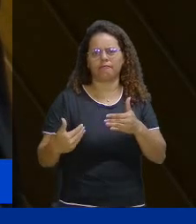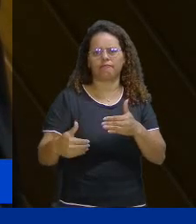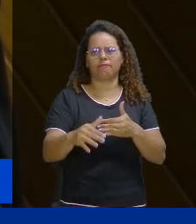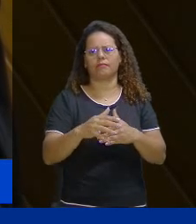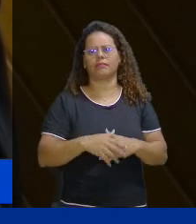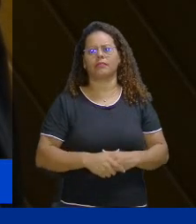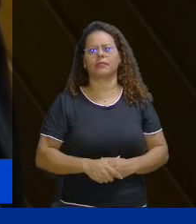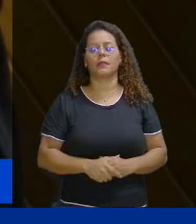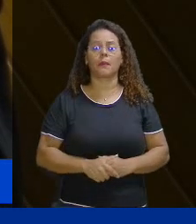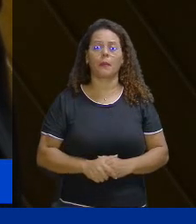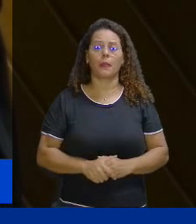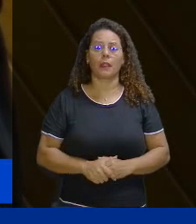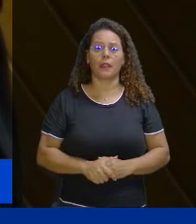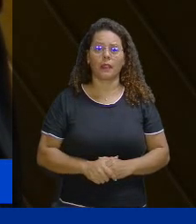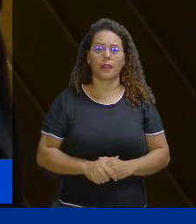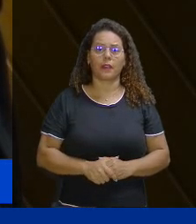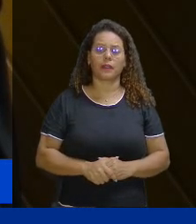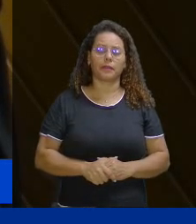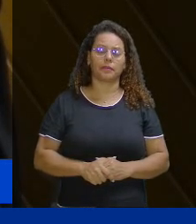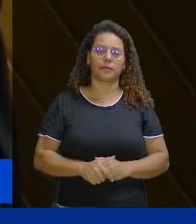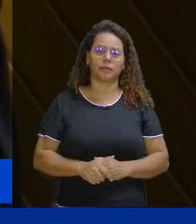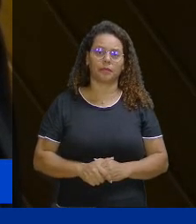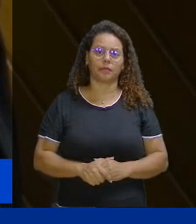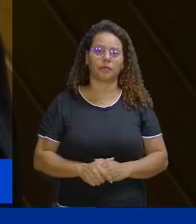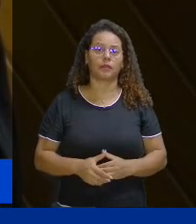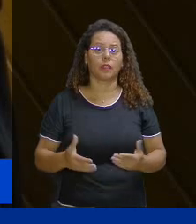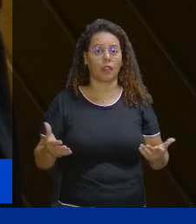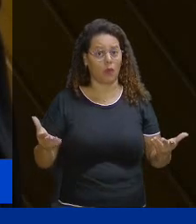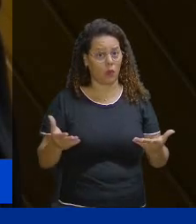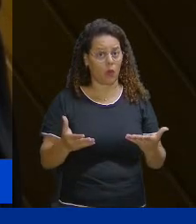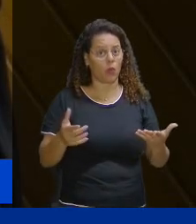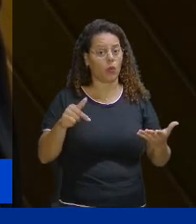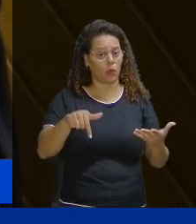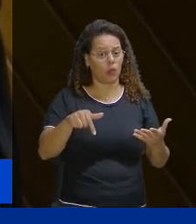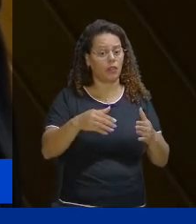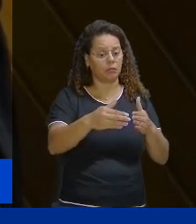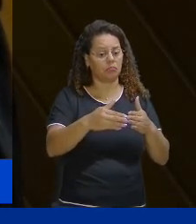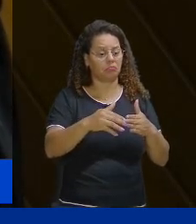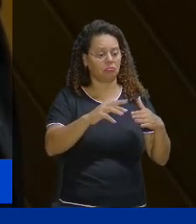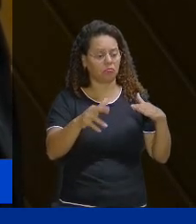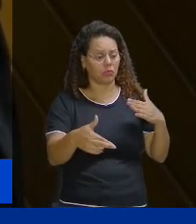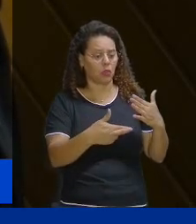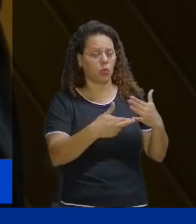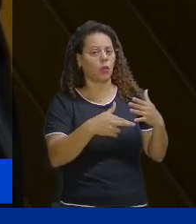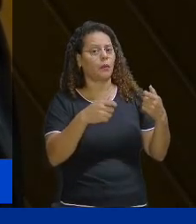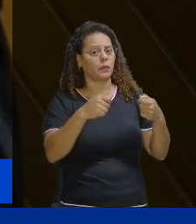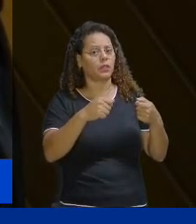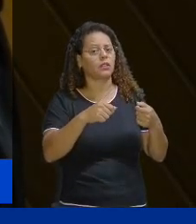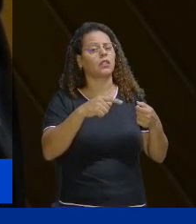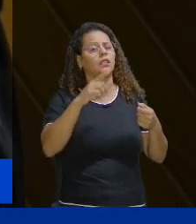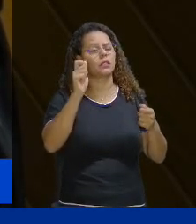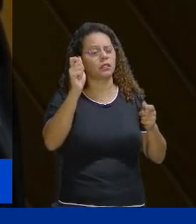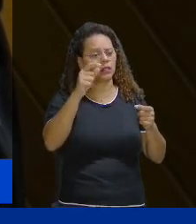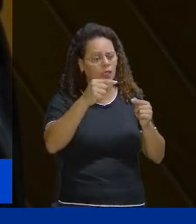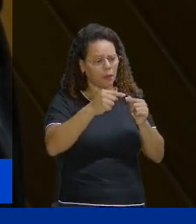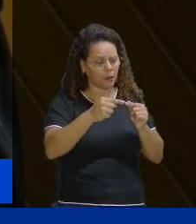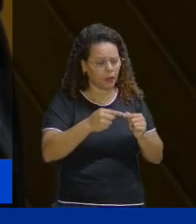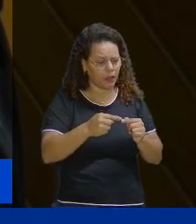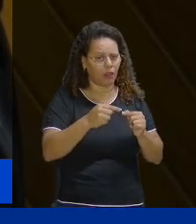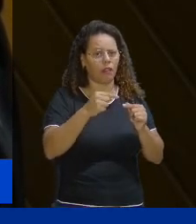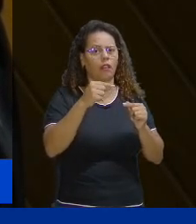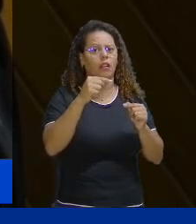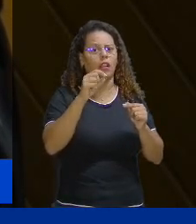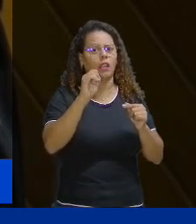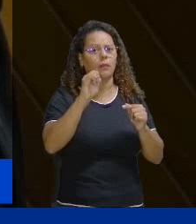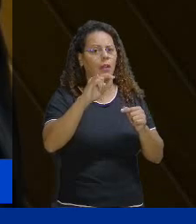a inadequação da via eleita. O caso é de recurso, tá, que seja adequado à espécie, não de mandado